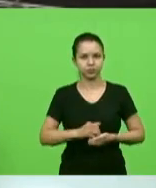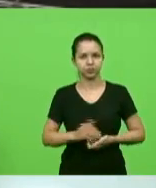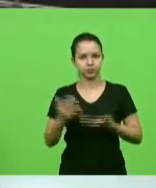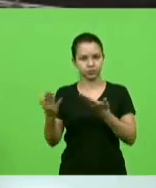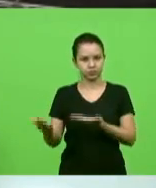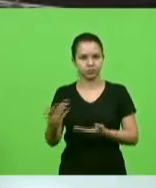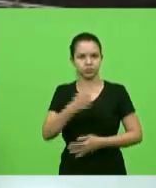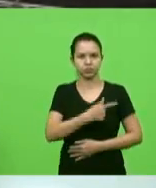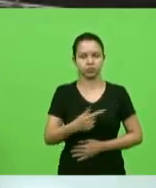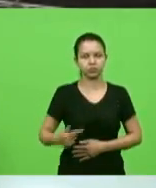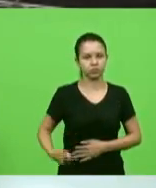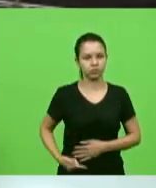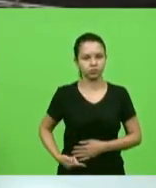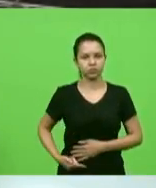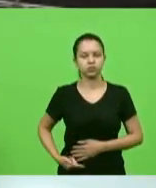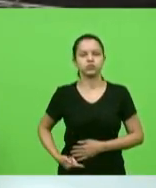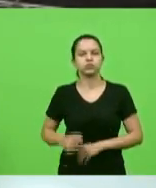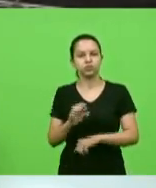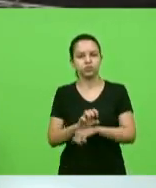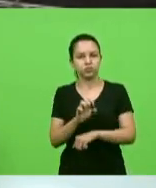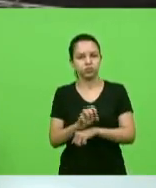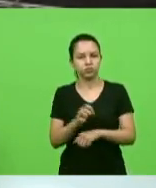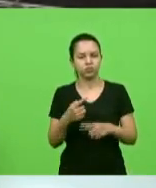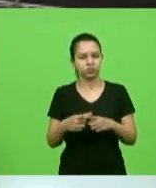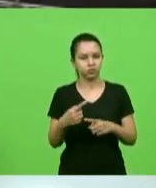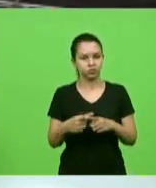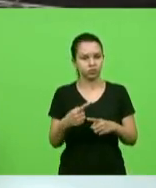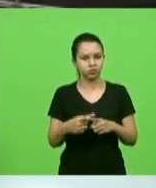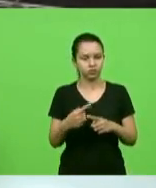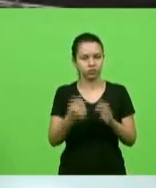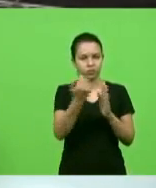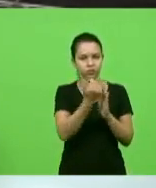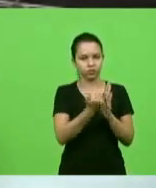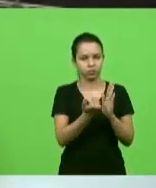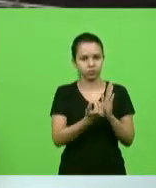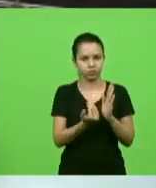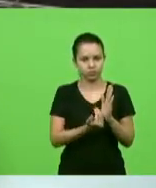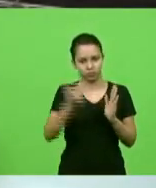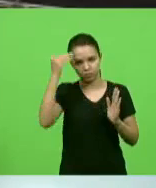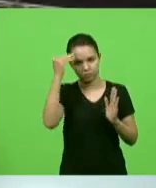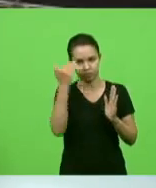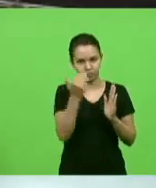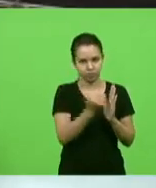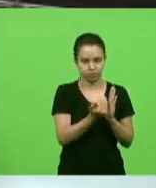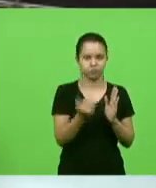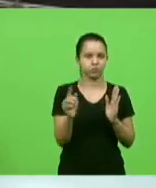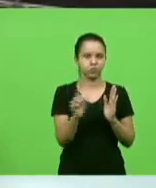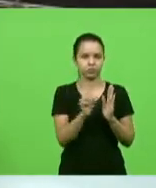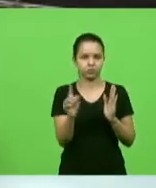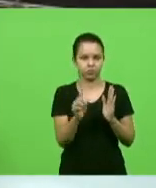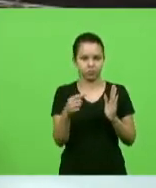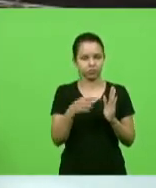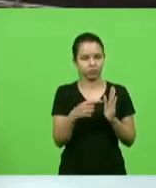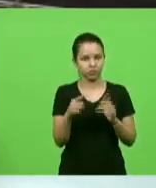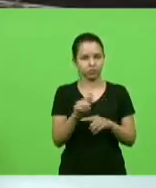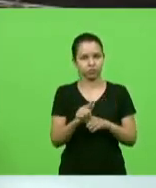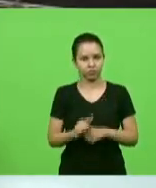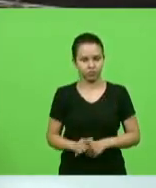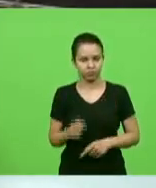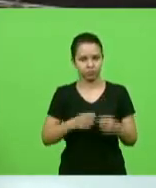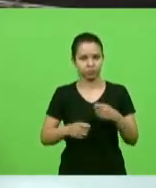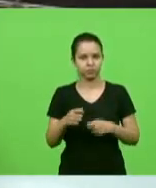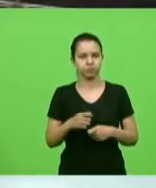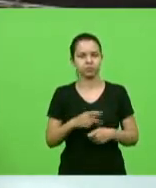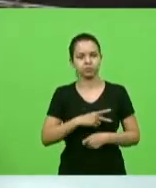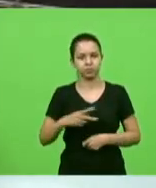o caso do governador do Estado por descumprimento de preceitos que regem a boa administração pública para